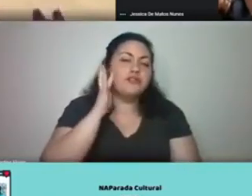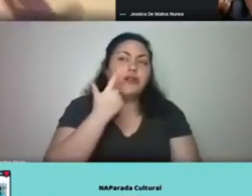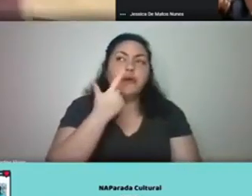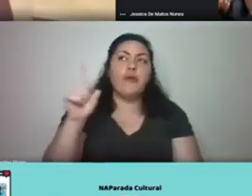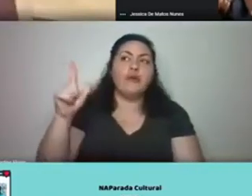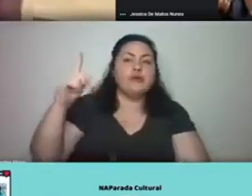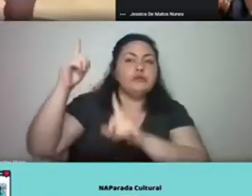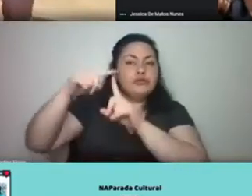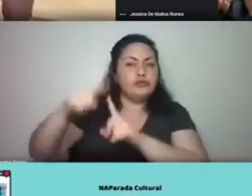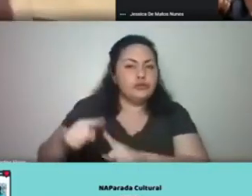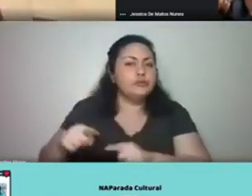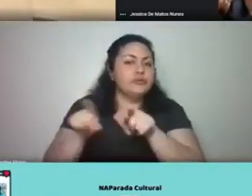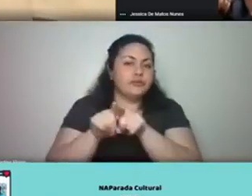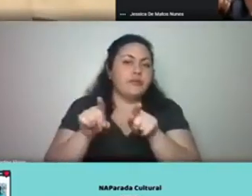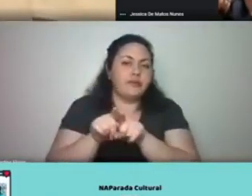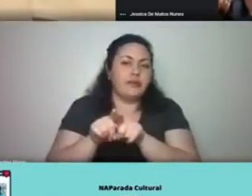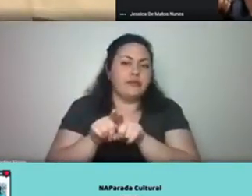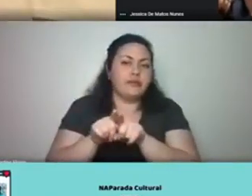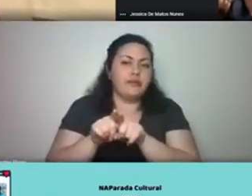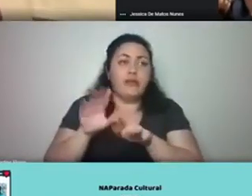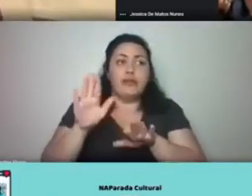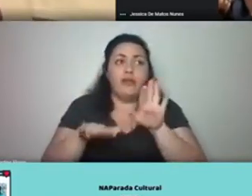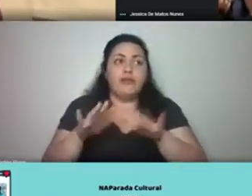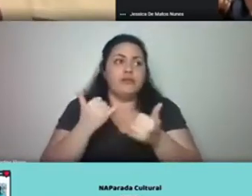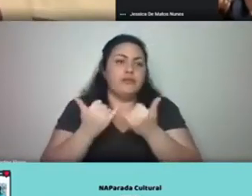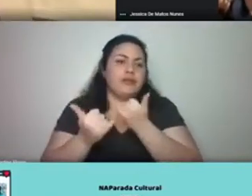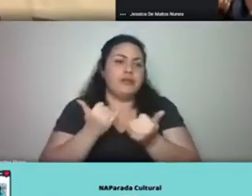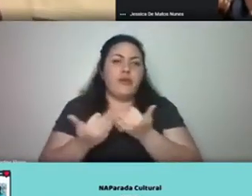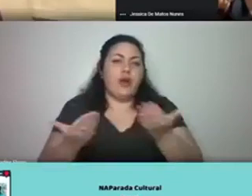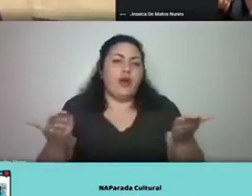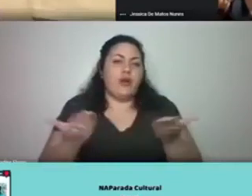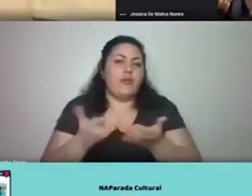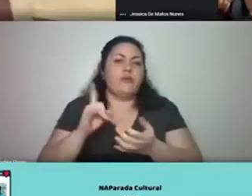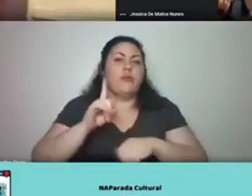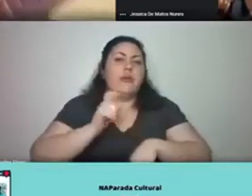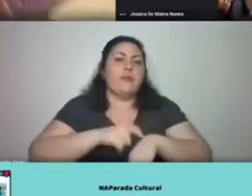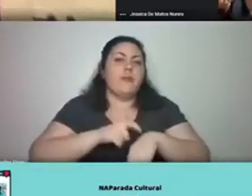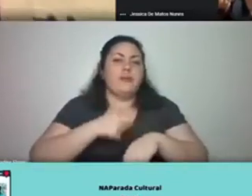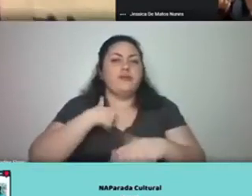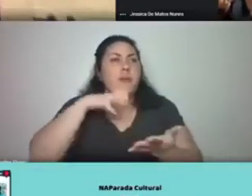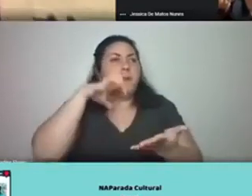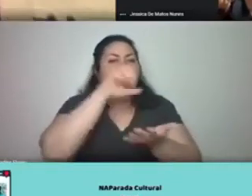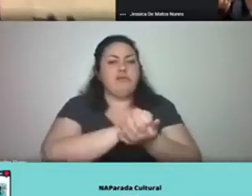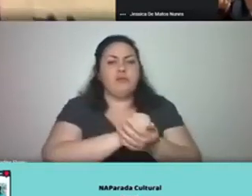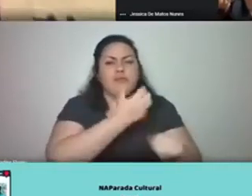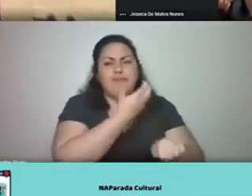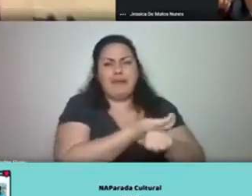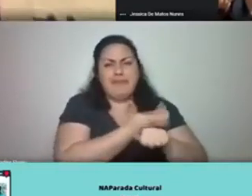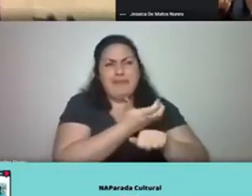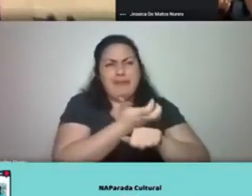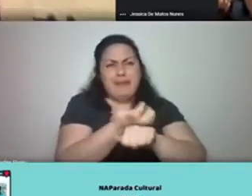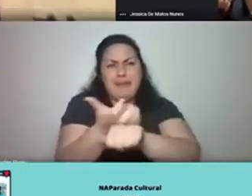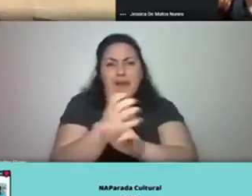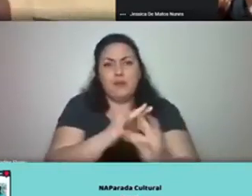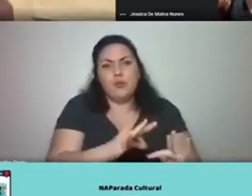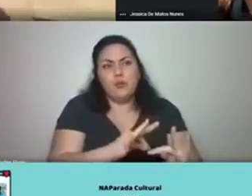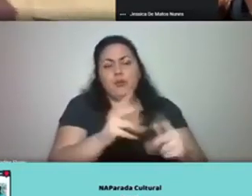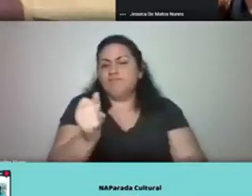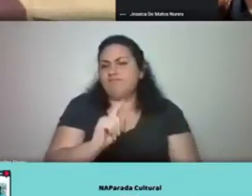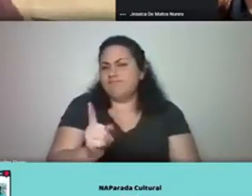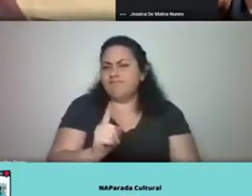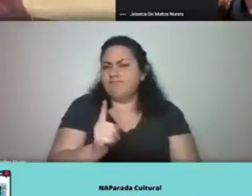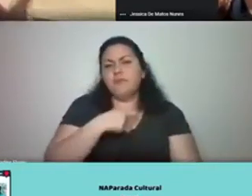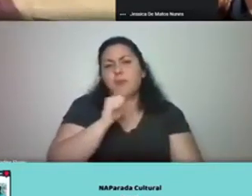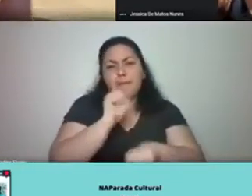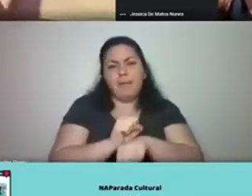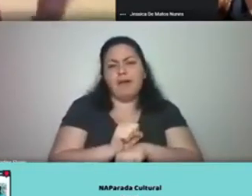talvez agora não seja o momento de eu me matricular em tantas cadeiras, né? Ou talvez agora